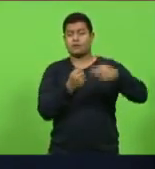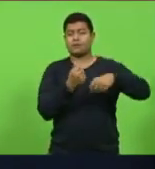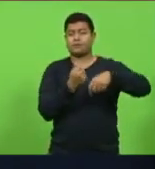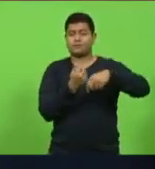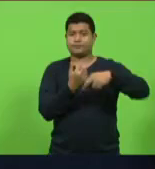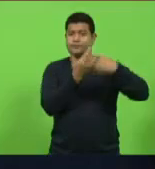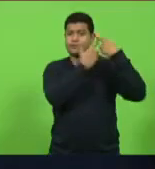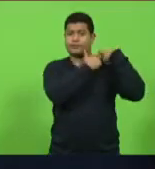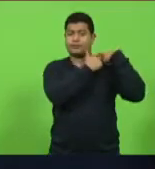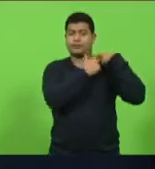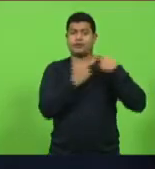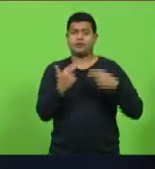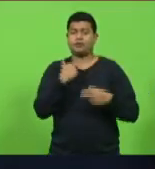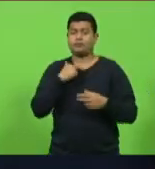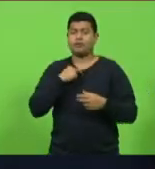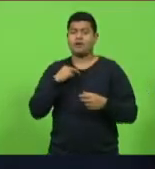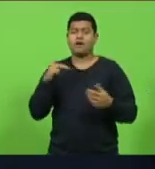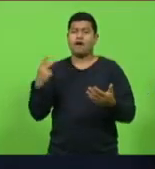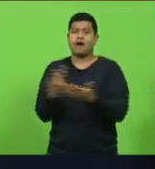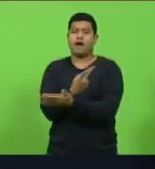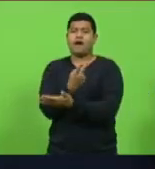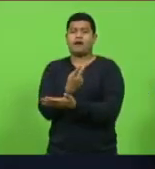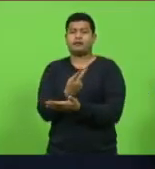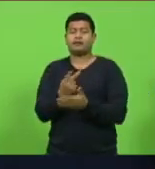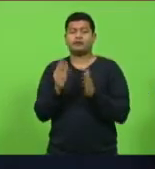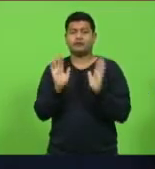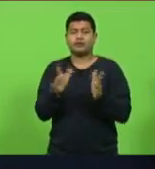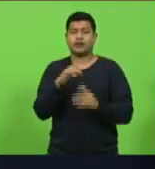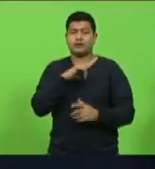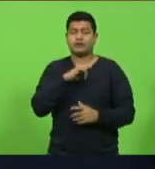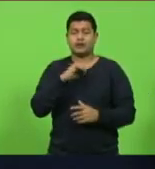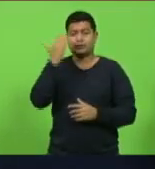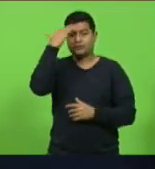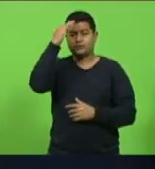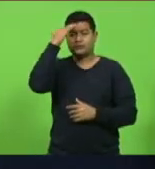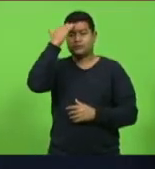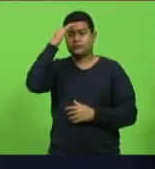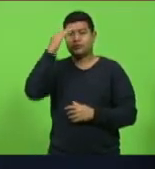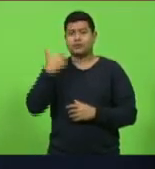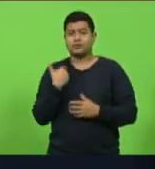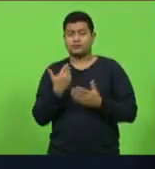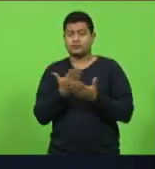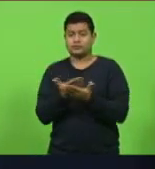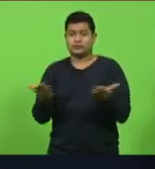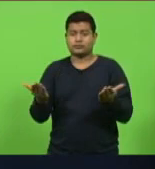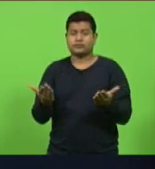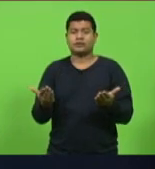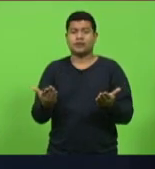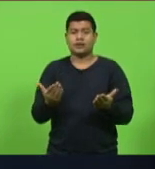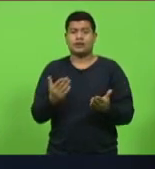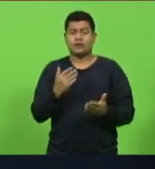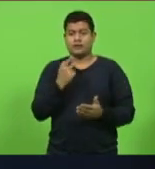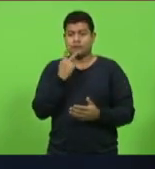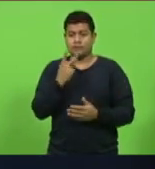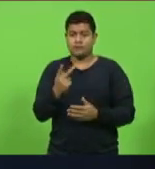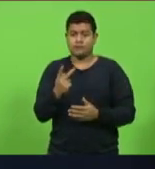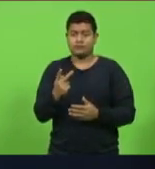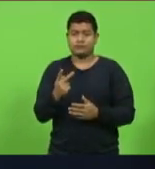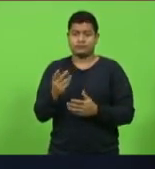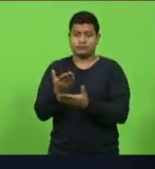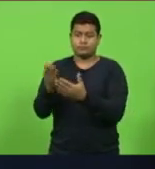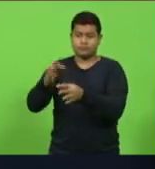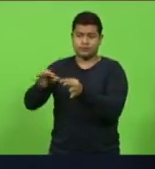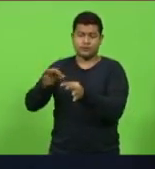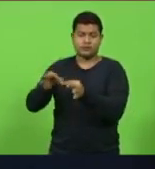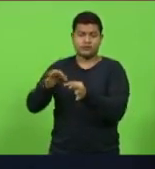imprudente lançada sobretudo quando já existe entendimento dos citados e respeitados os órgãos